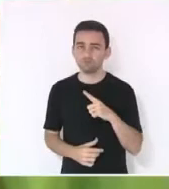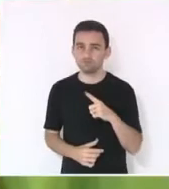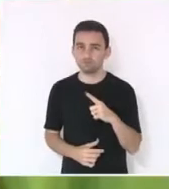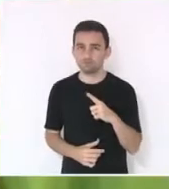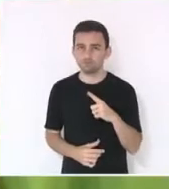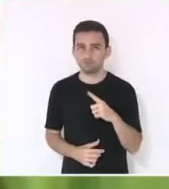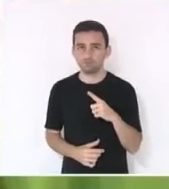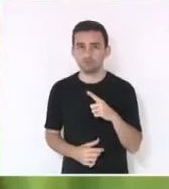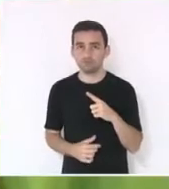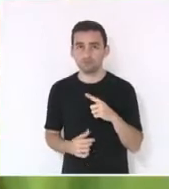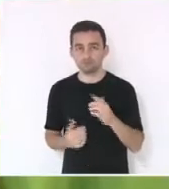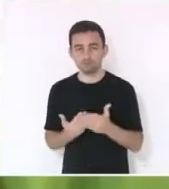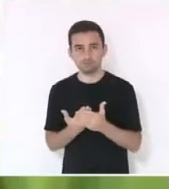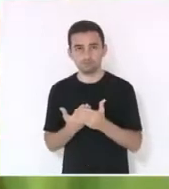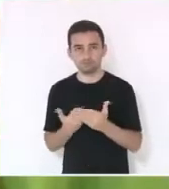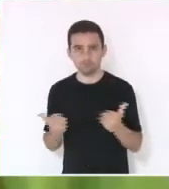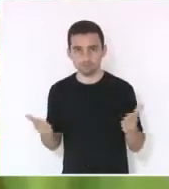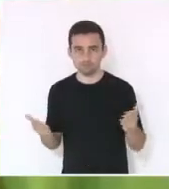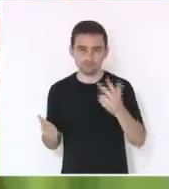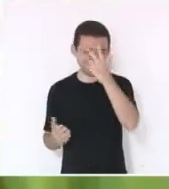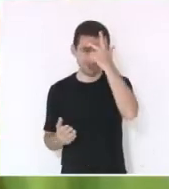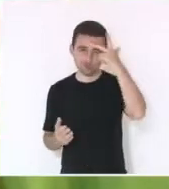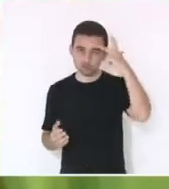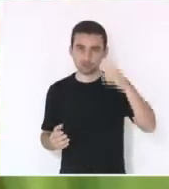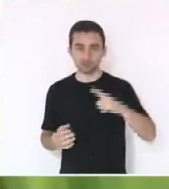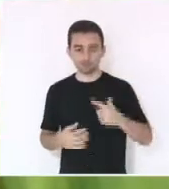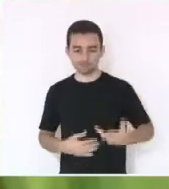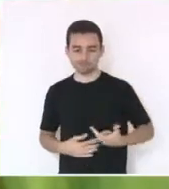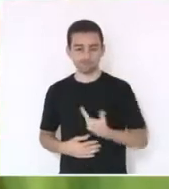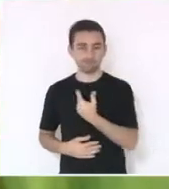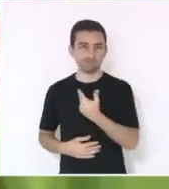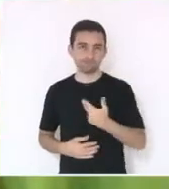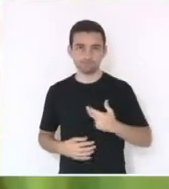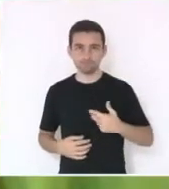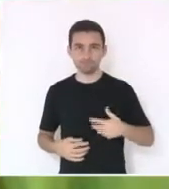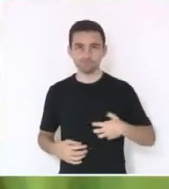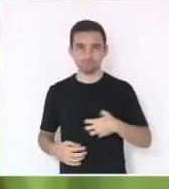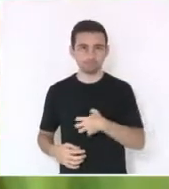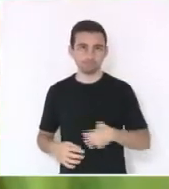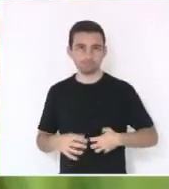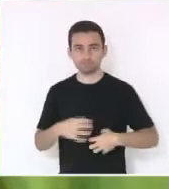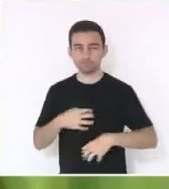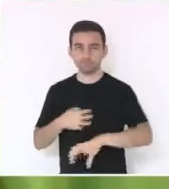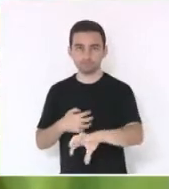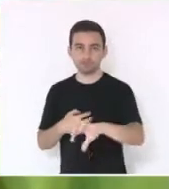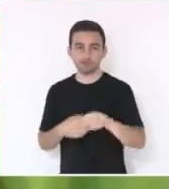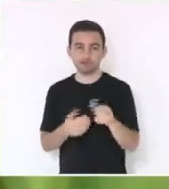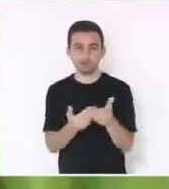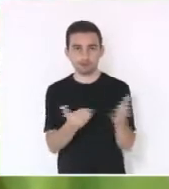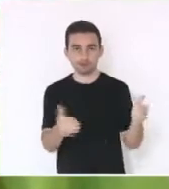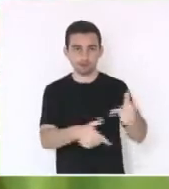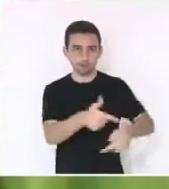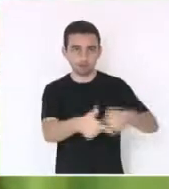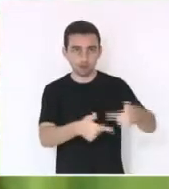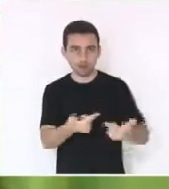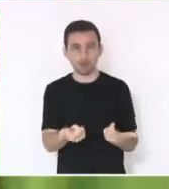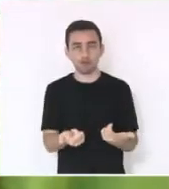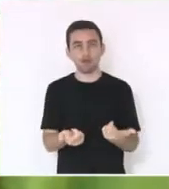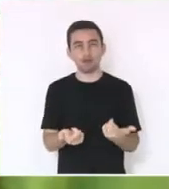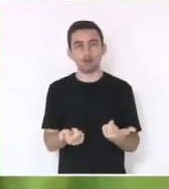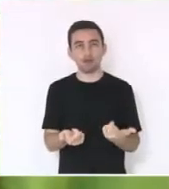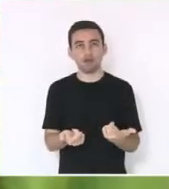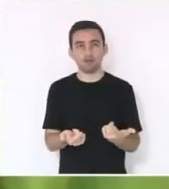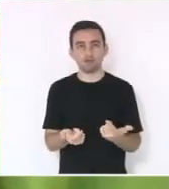às pessoas transplantadas, às pessoas que trabalham com o transplante, às pessoas